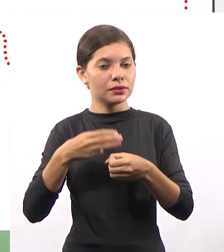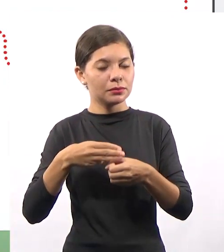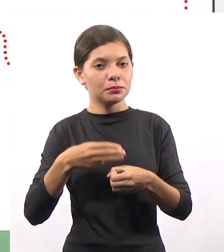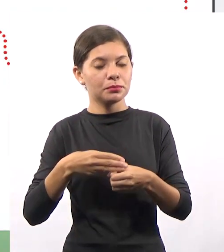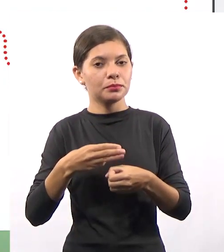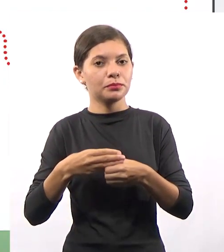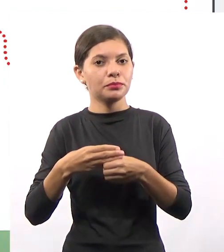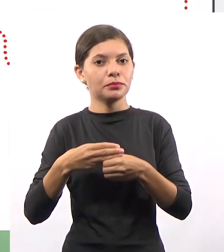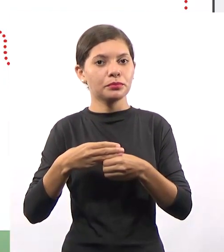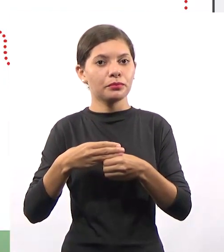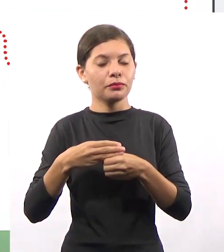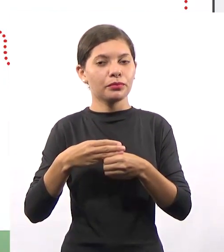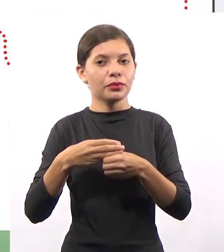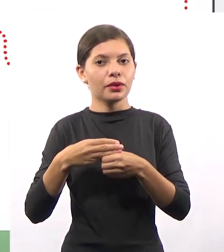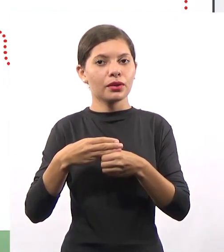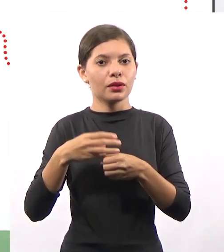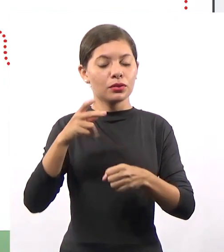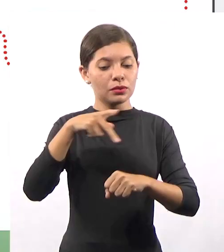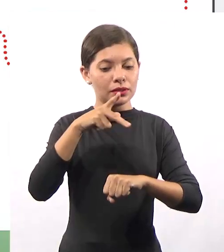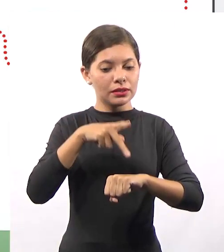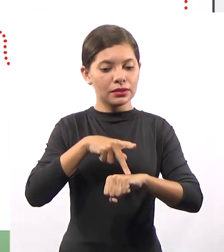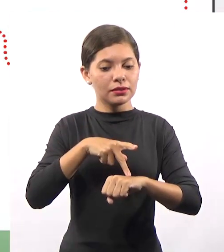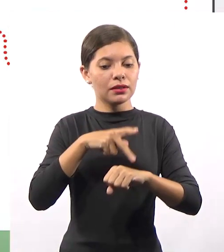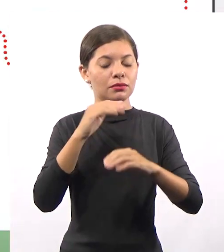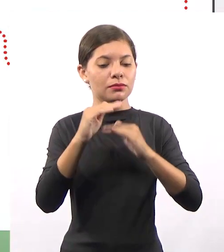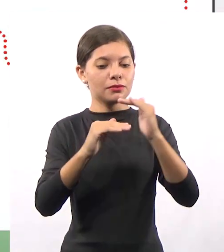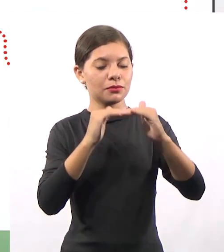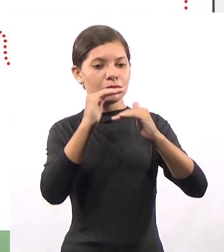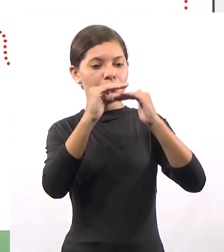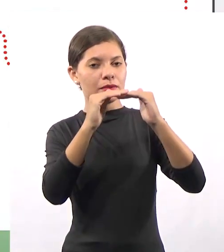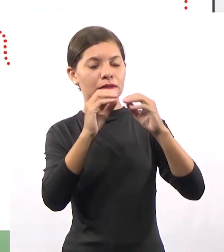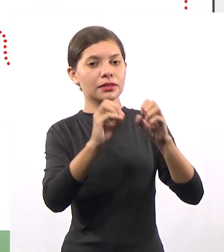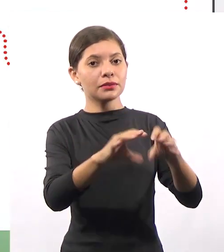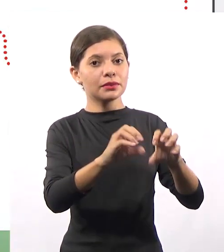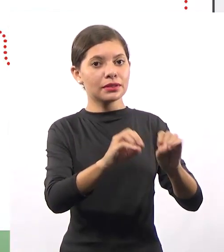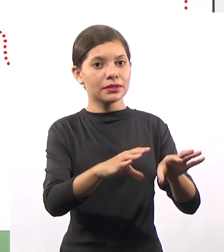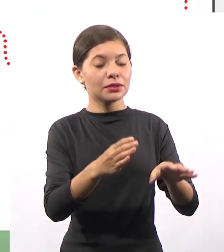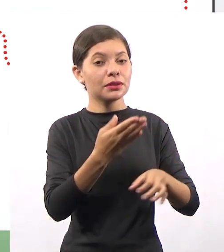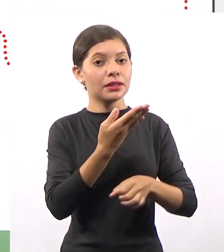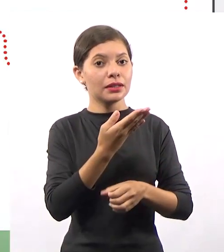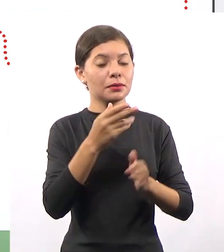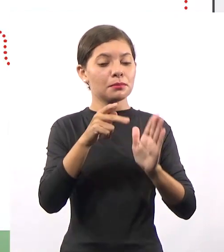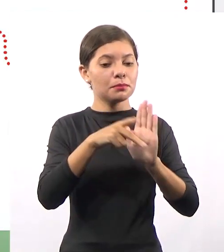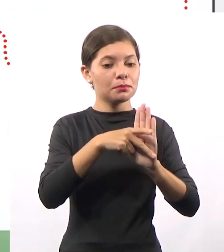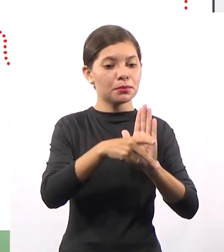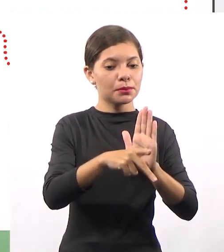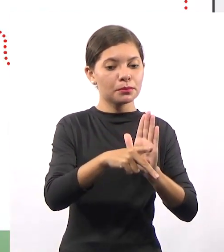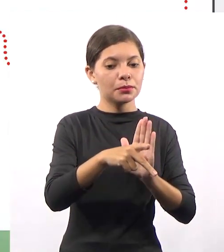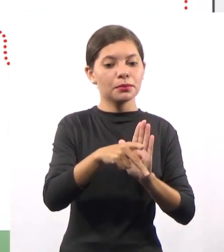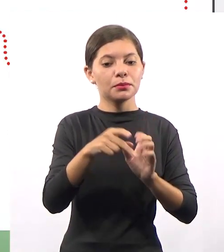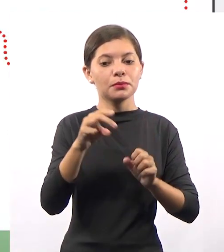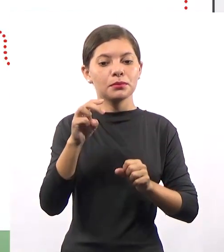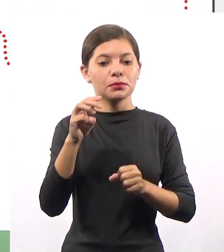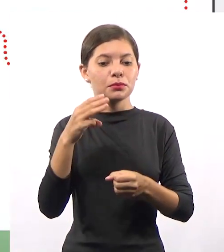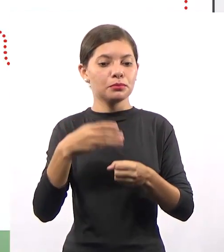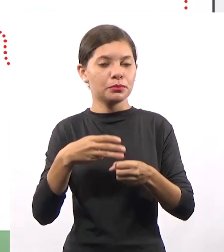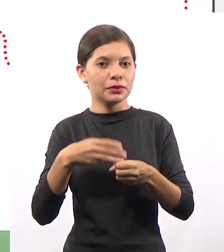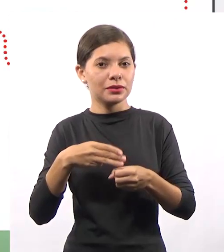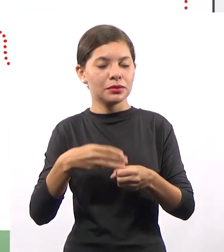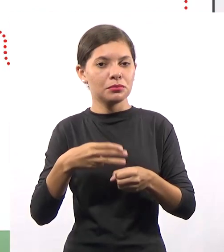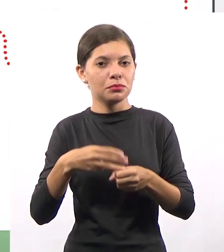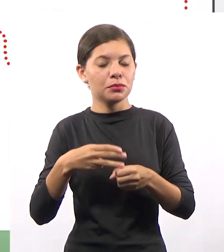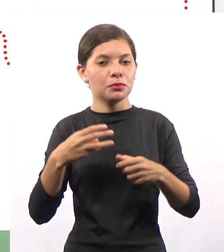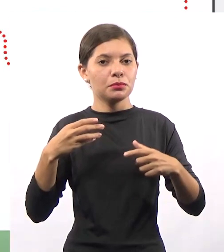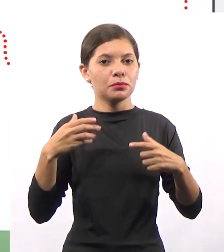municipais do Fundo Nacional de Desenvolvimento da Educação e aqui para programas próprios do município, ou seja,